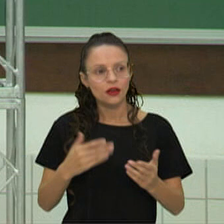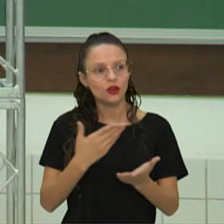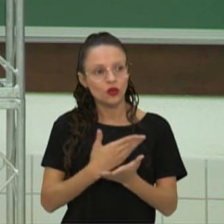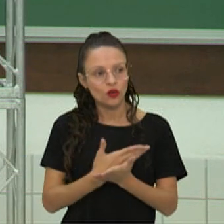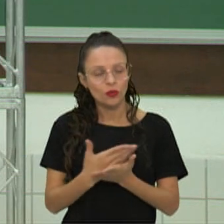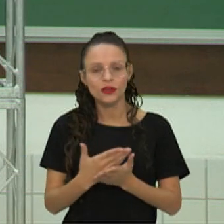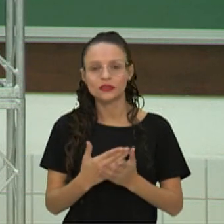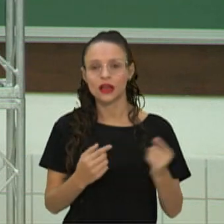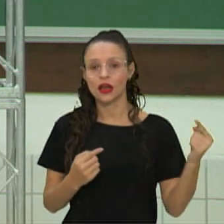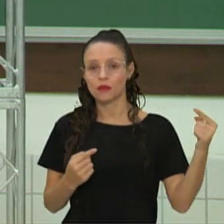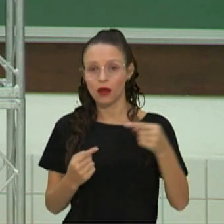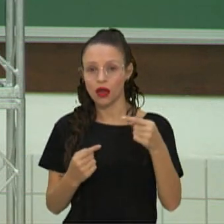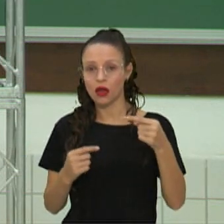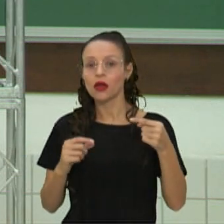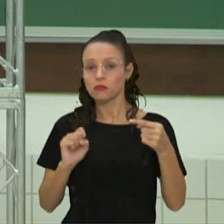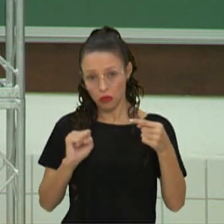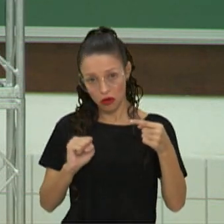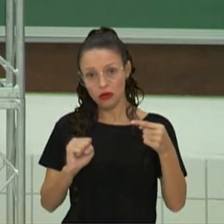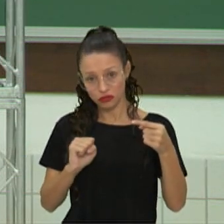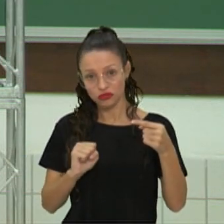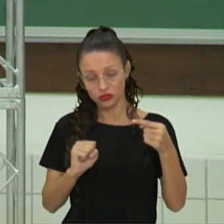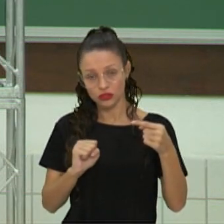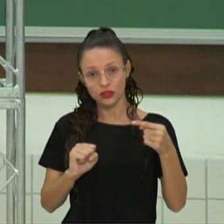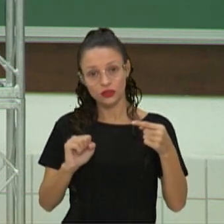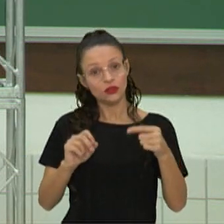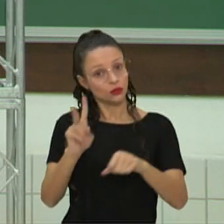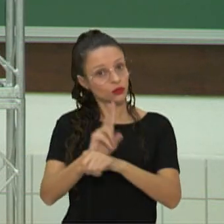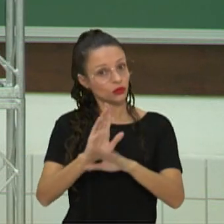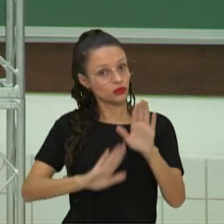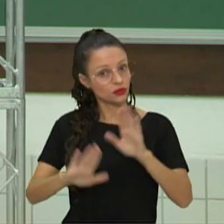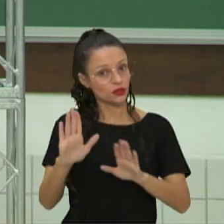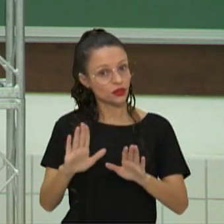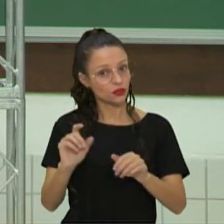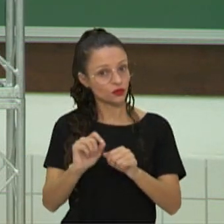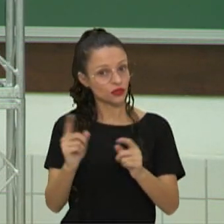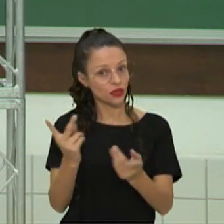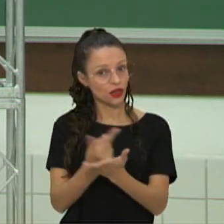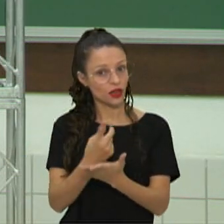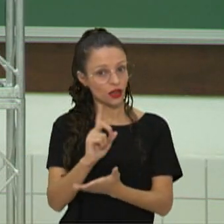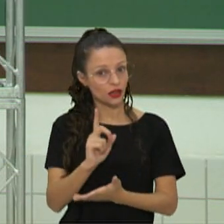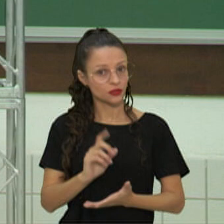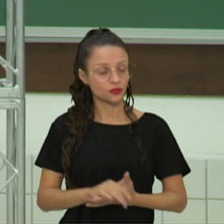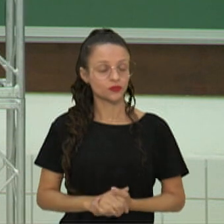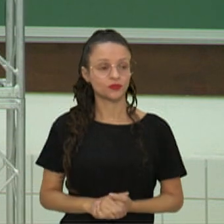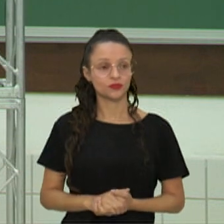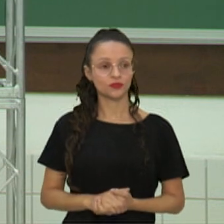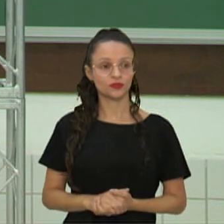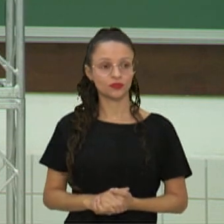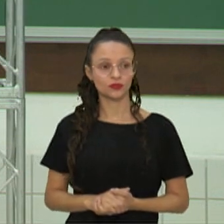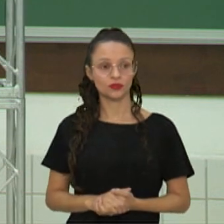começar da esquerda para a direita? Pode. Só tome cuidado para não fazer nenhum errinho, tá? Menos 5 com menos